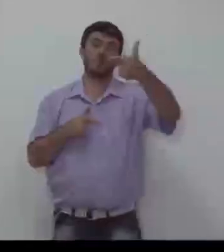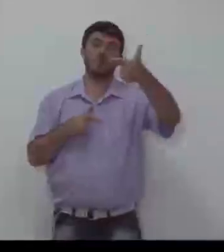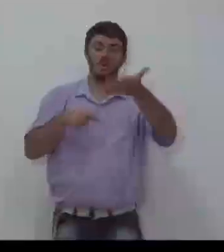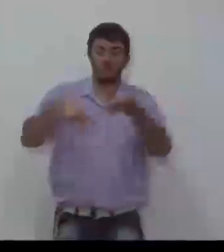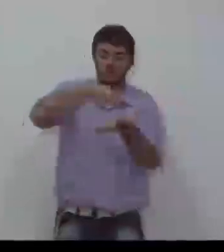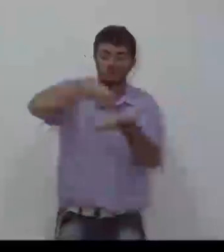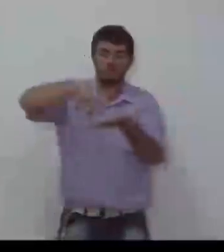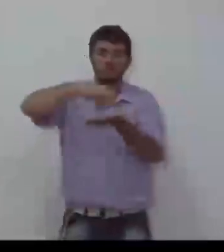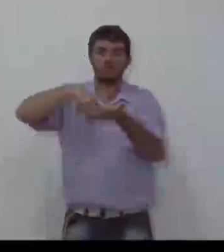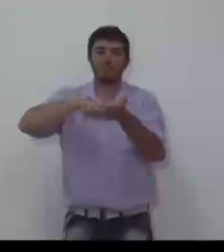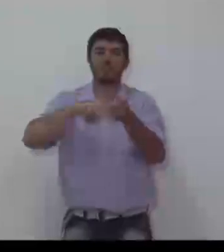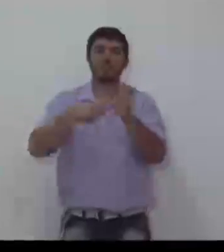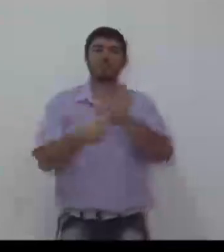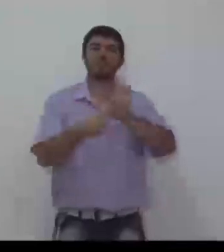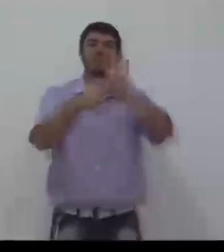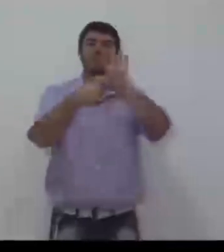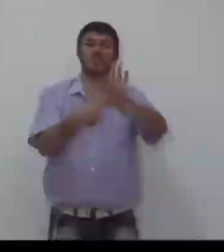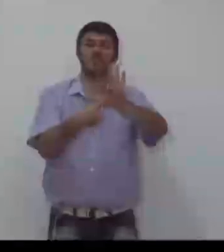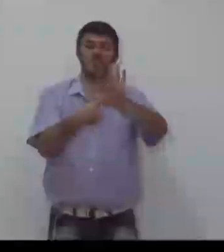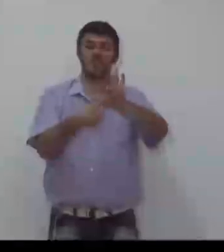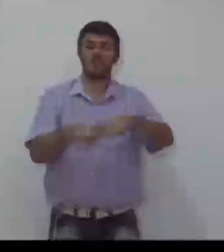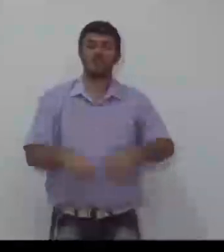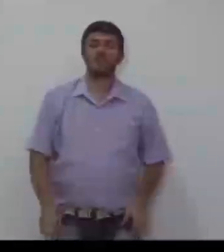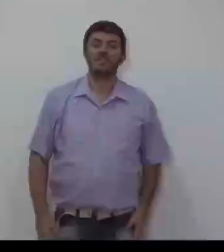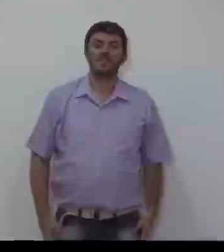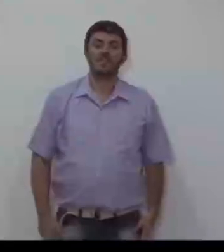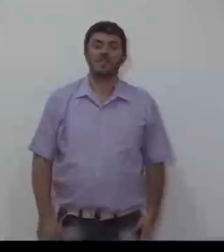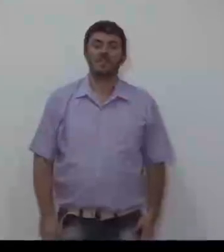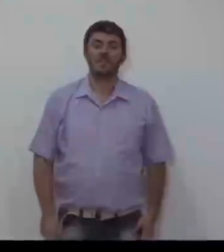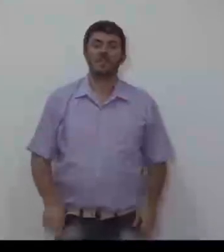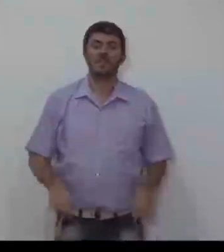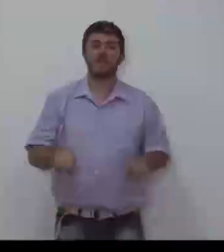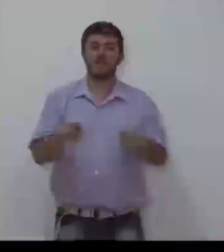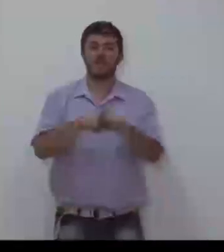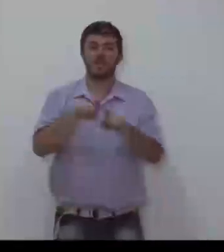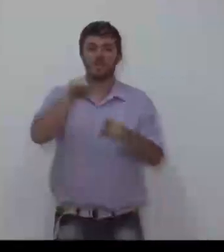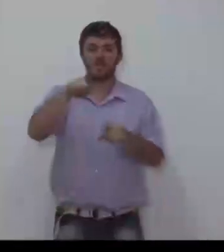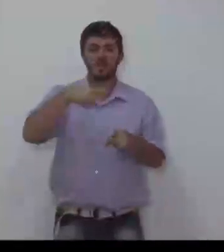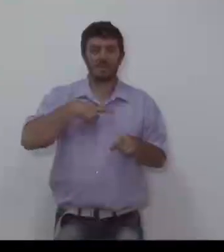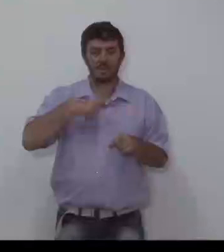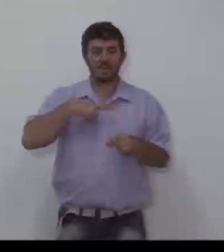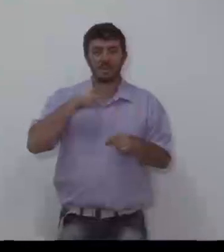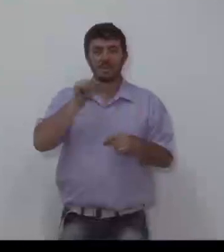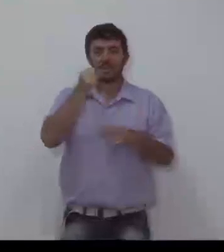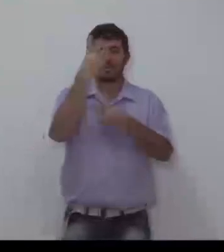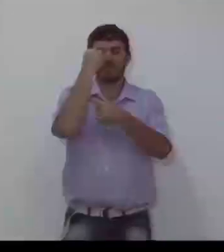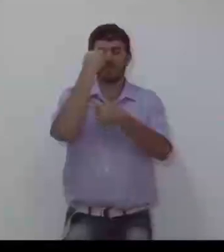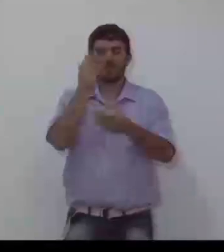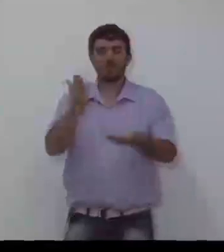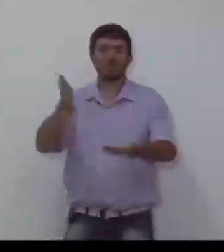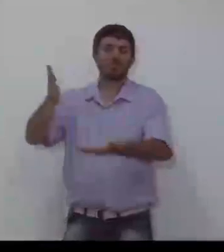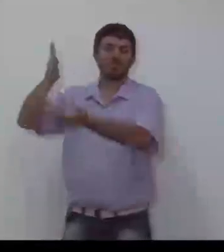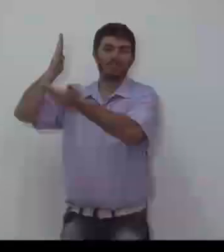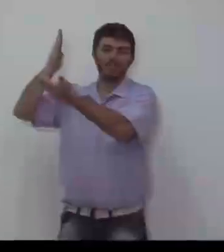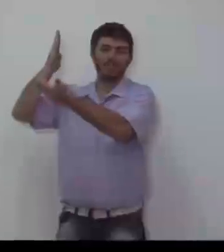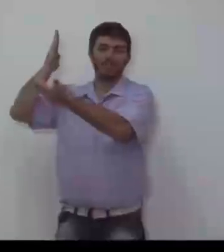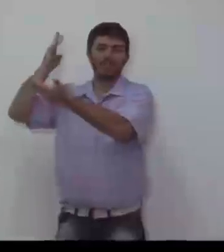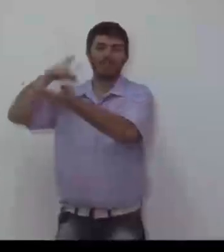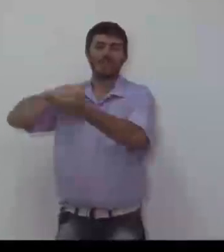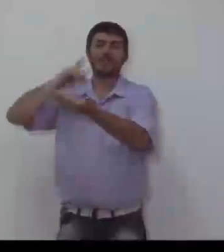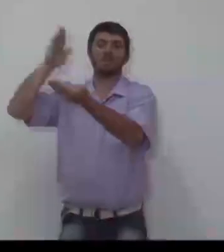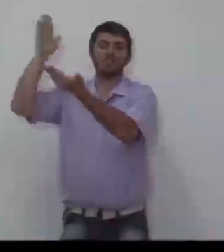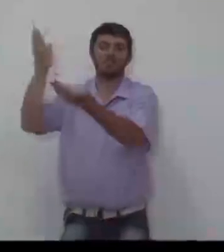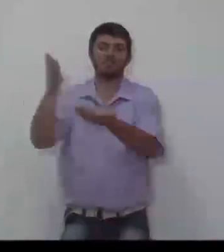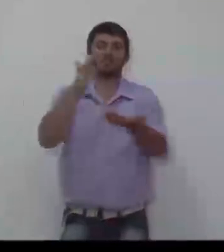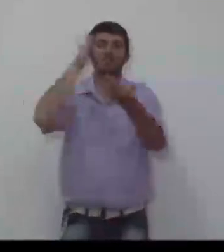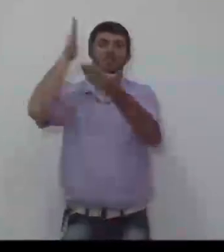Na verdade, essa casa está... a Soninha está aí, ó, passando as fotos das